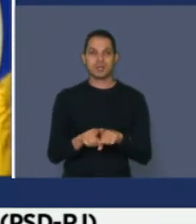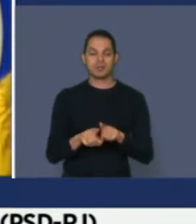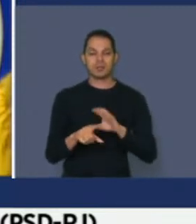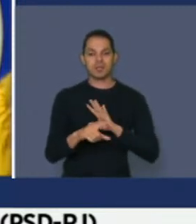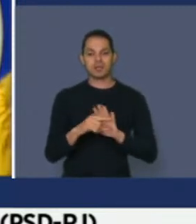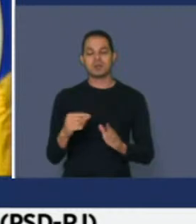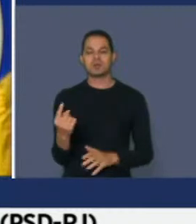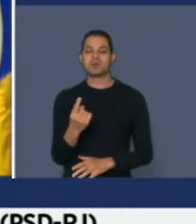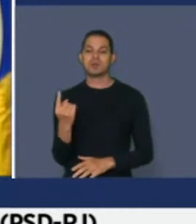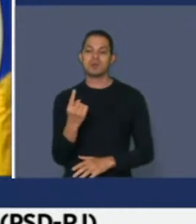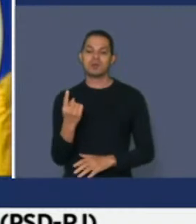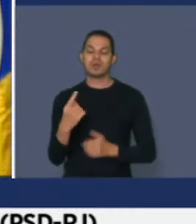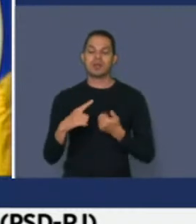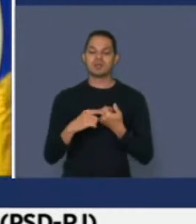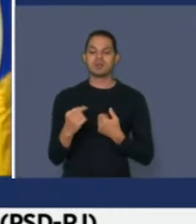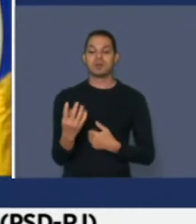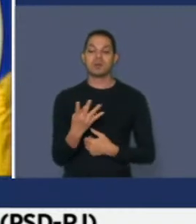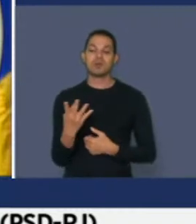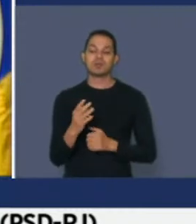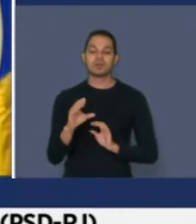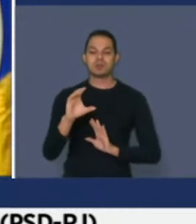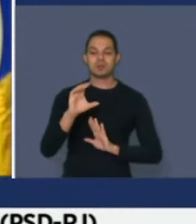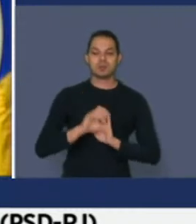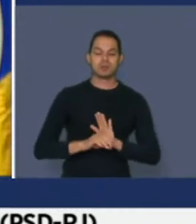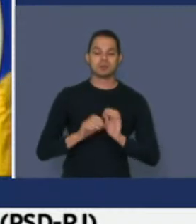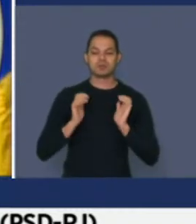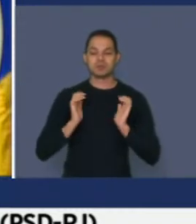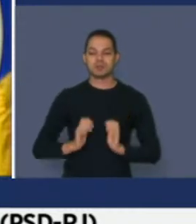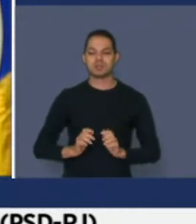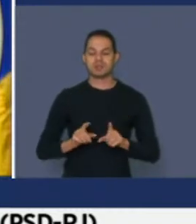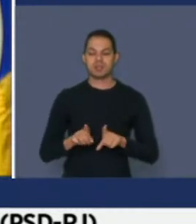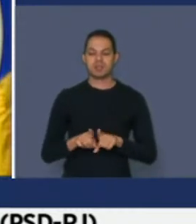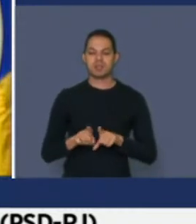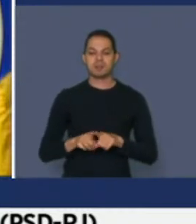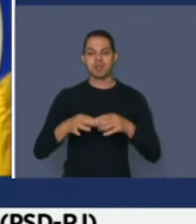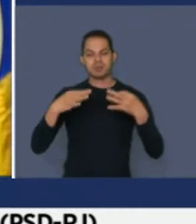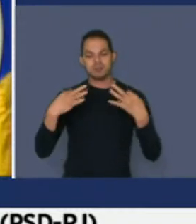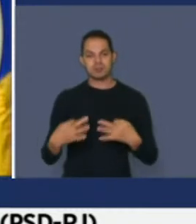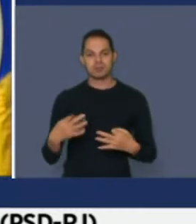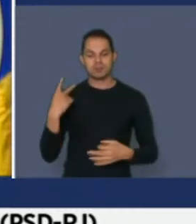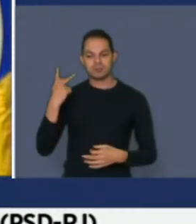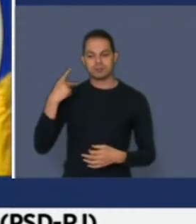1º do artigo 4º do Código de Ética e Decoro Parlamentar.